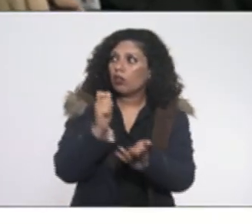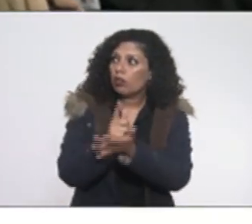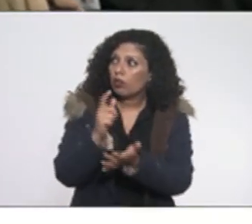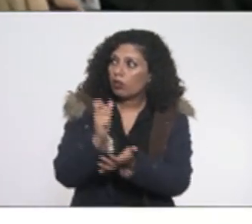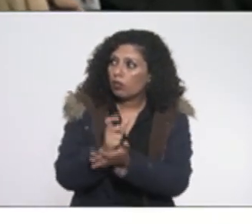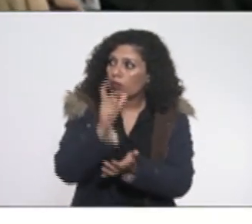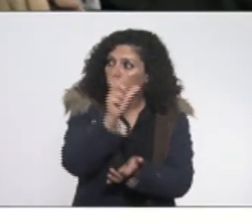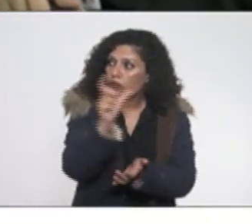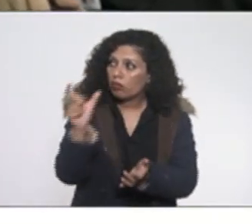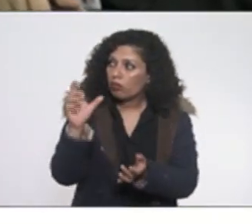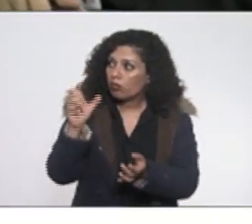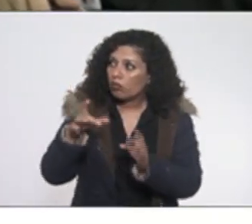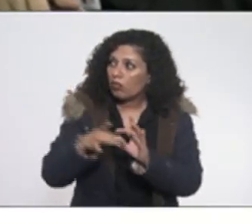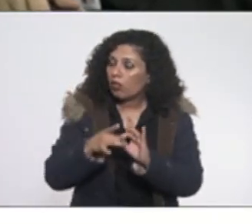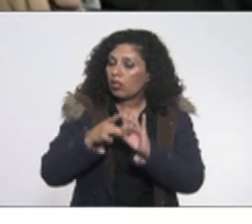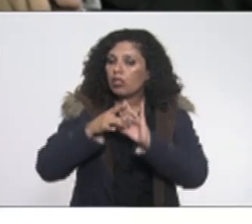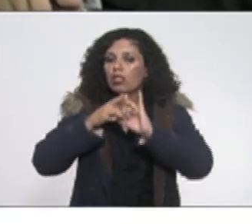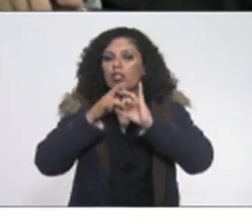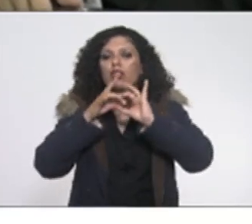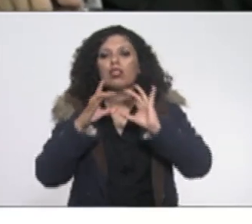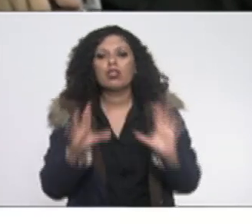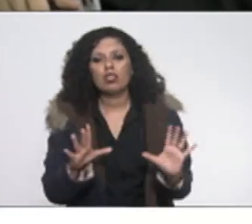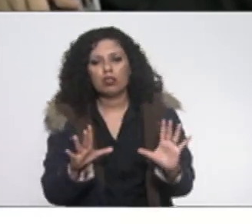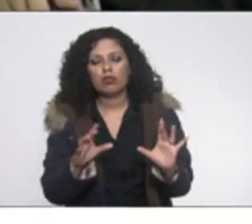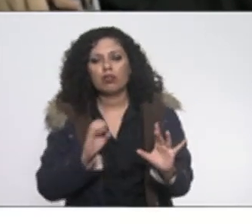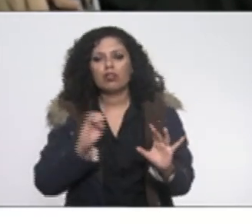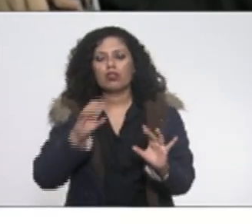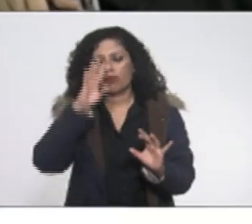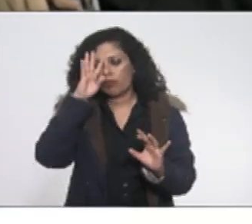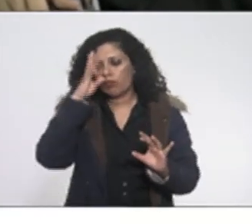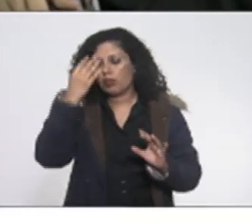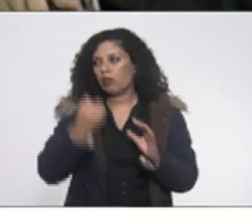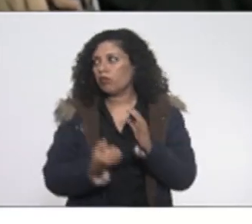houver formação de cartel ou qualquer outra